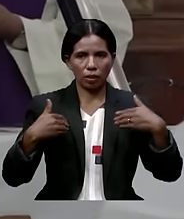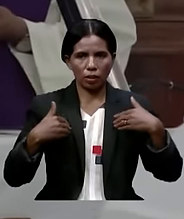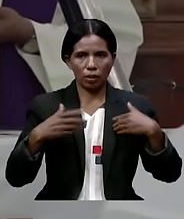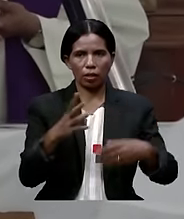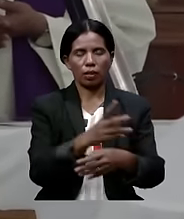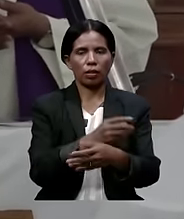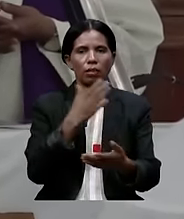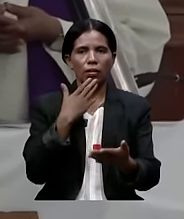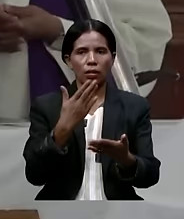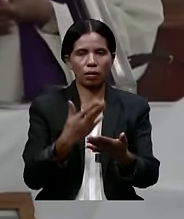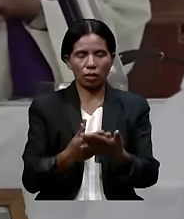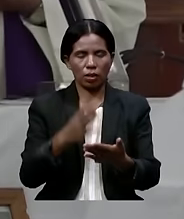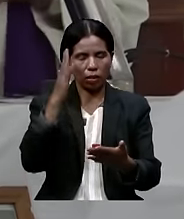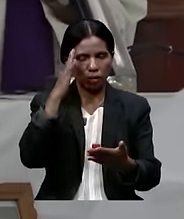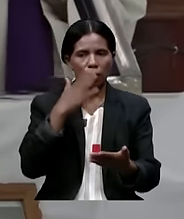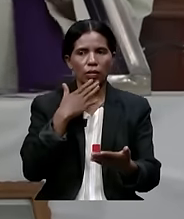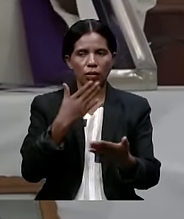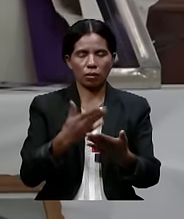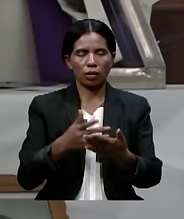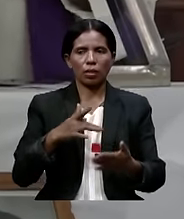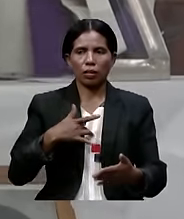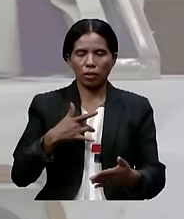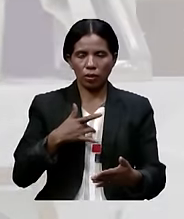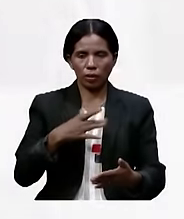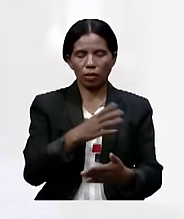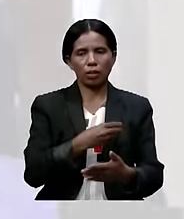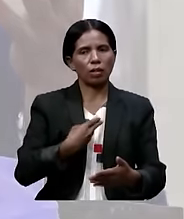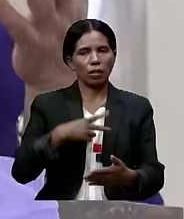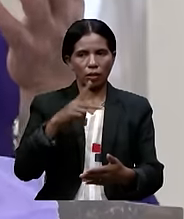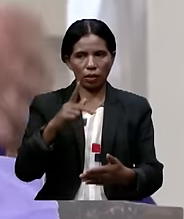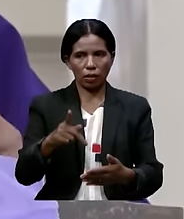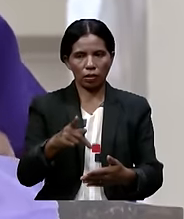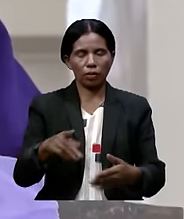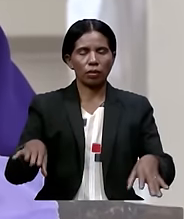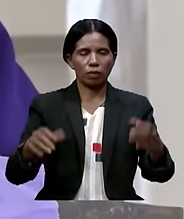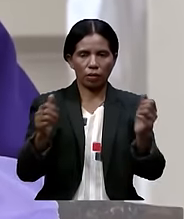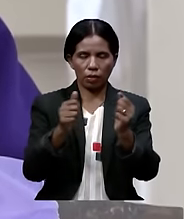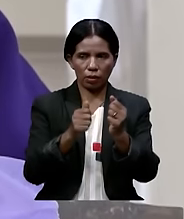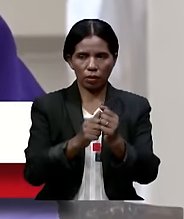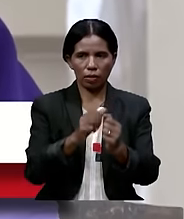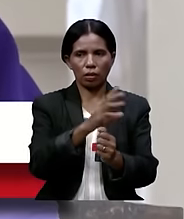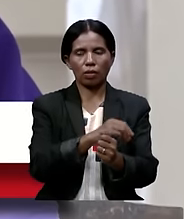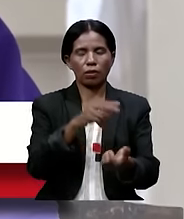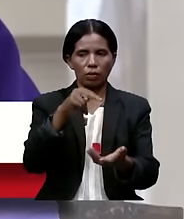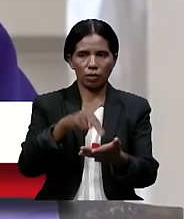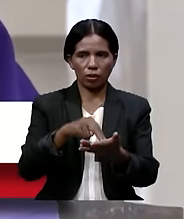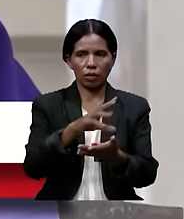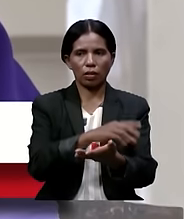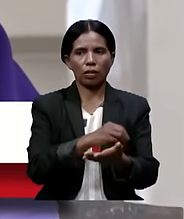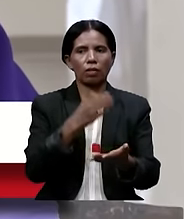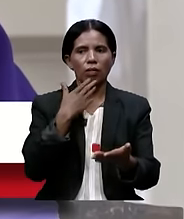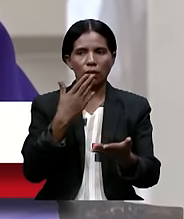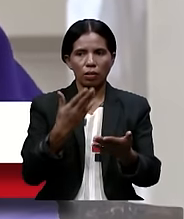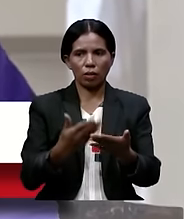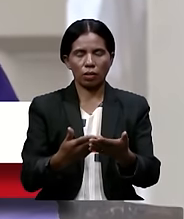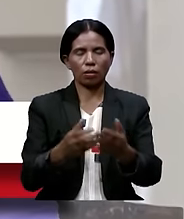administra minha pensamento, minha sentimento, minha atitude, minha relação com a natureza, com uma verdade e